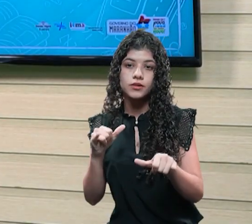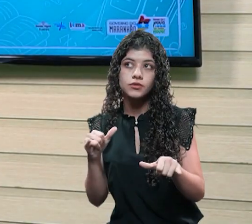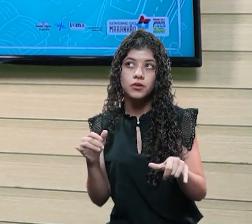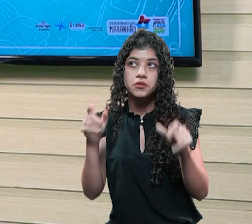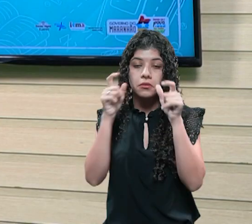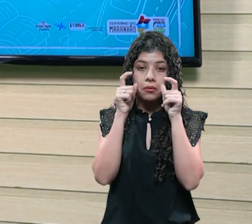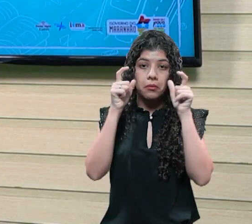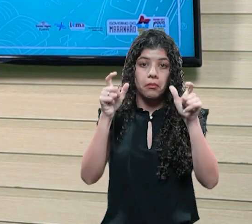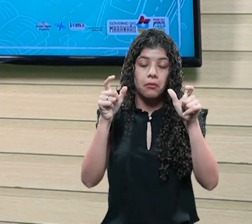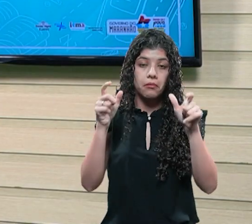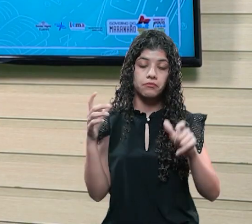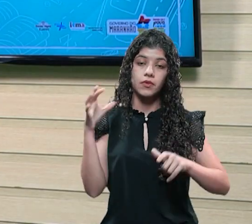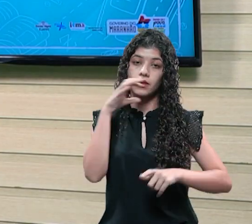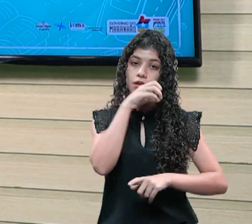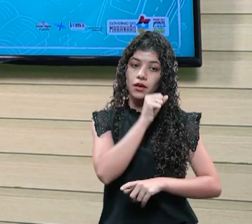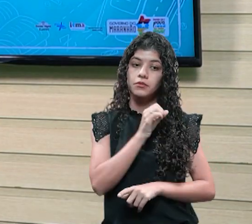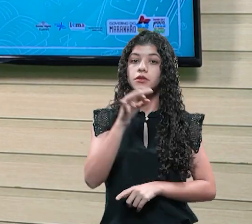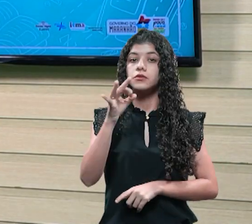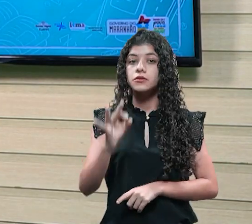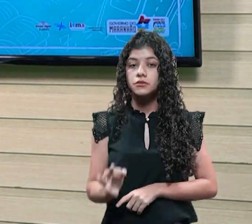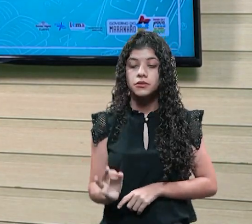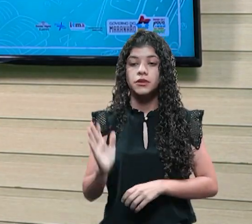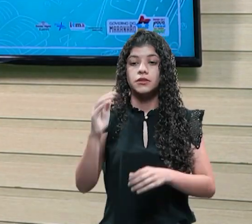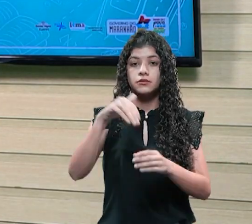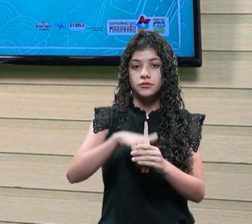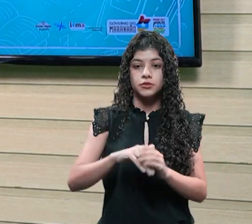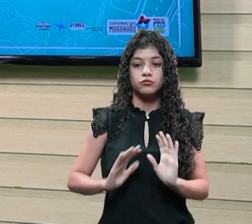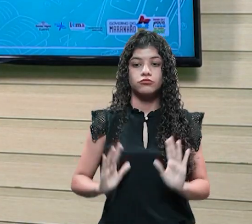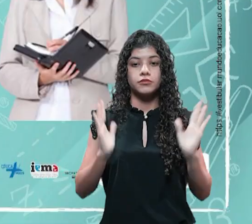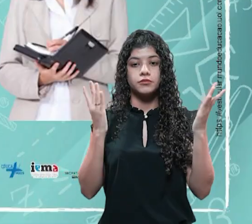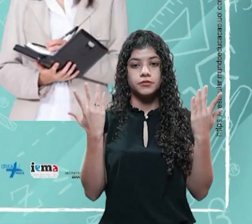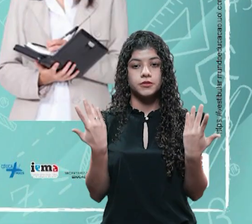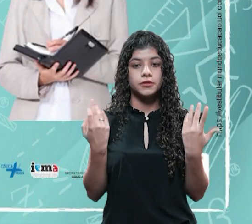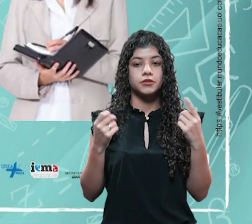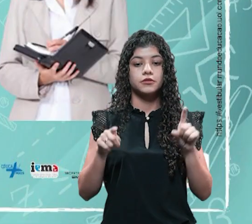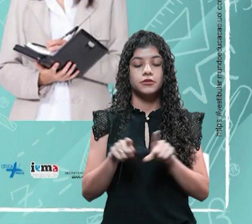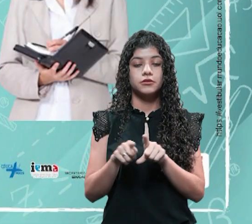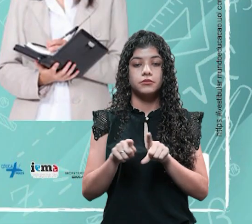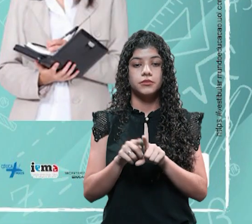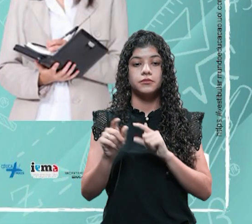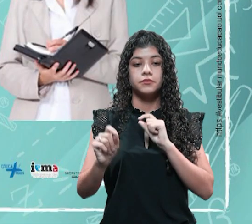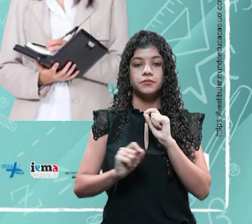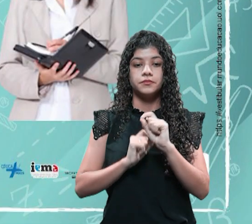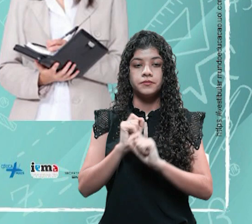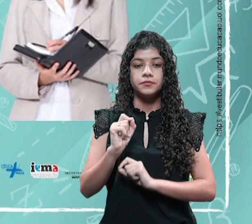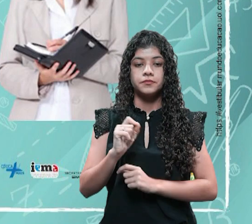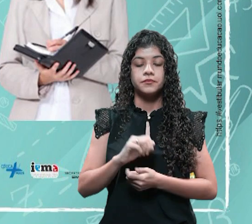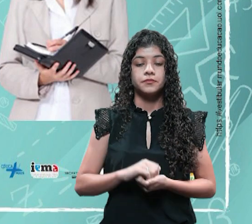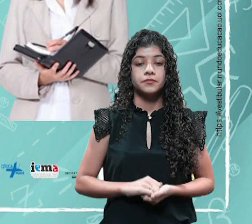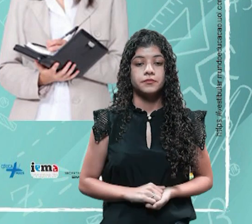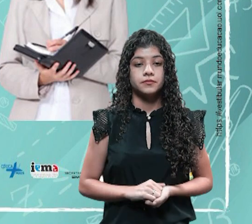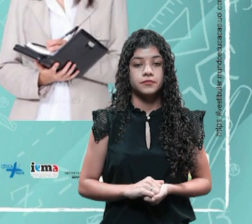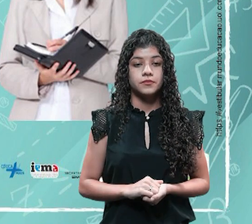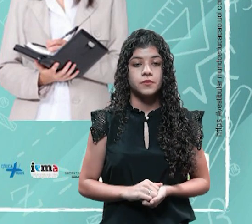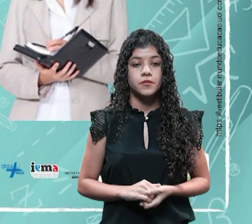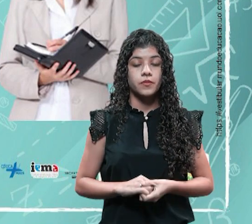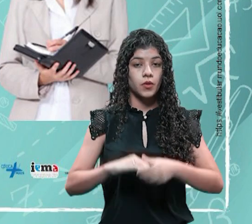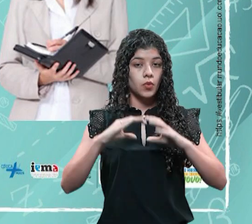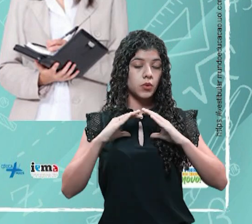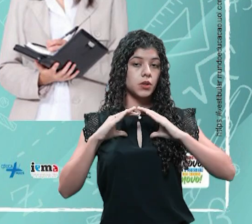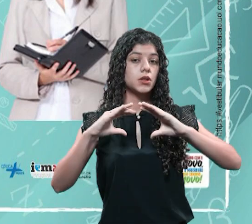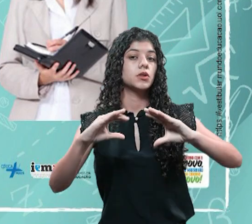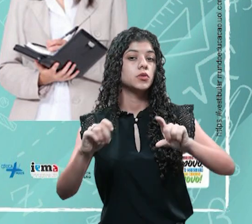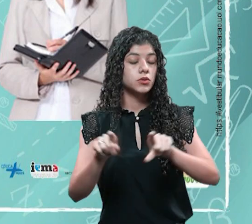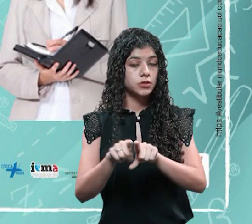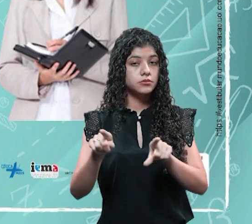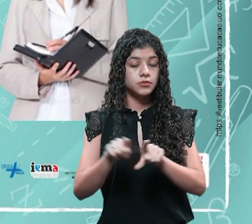informações rápidas e corretas dentro de um evento. E tem a atribuição também do